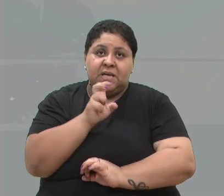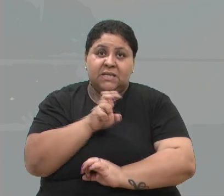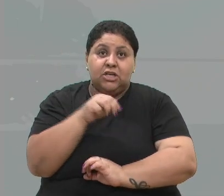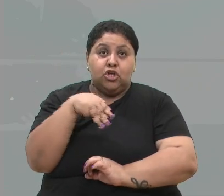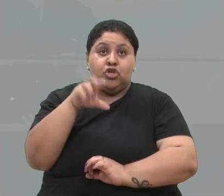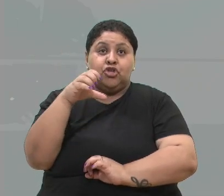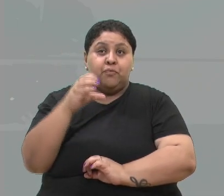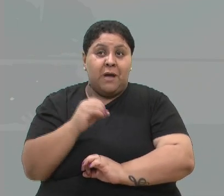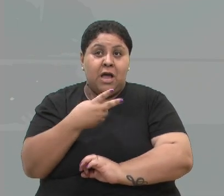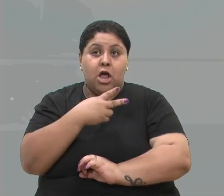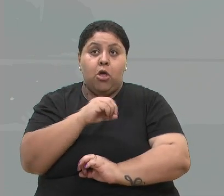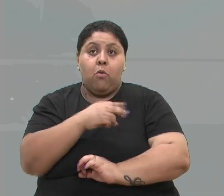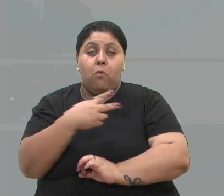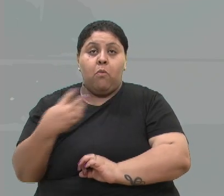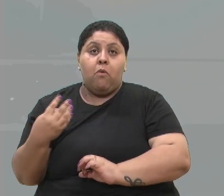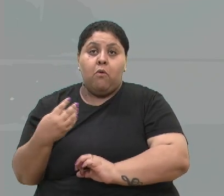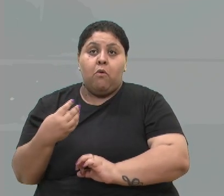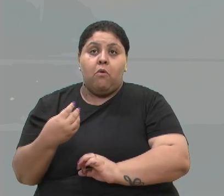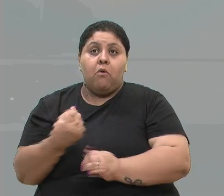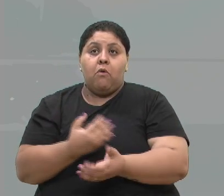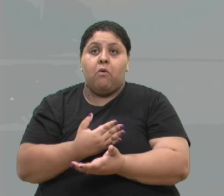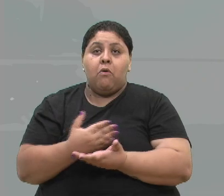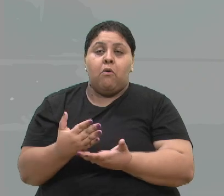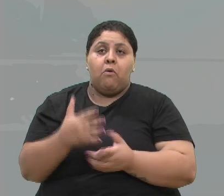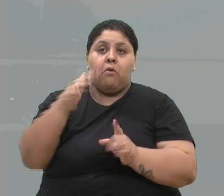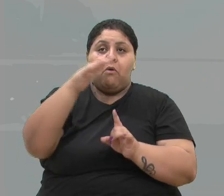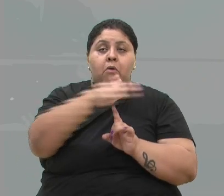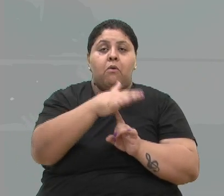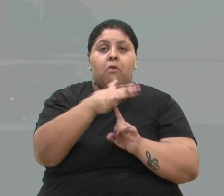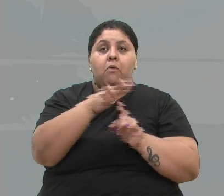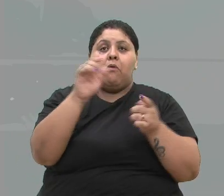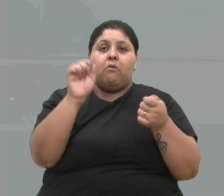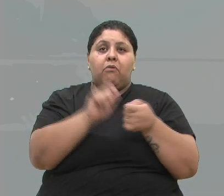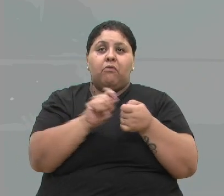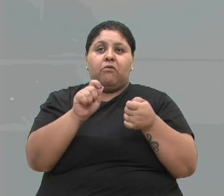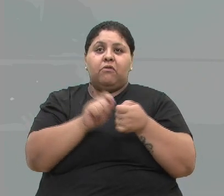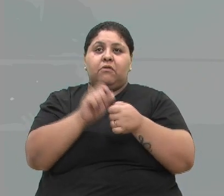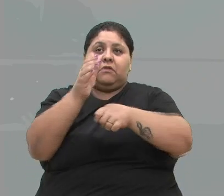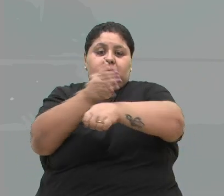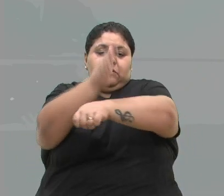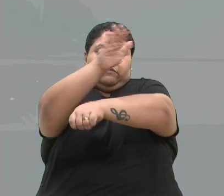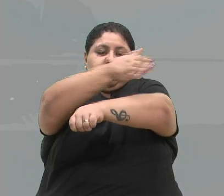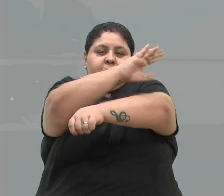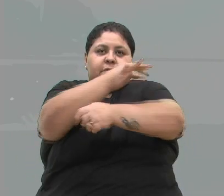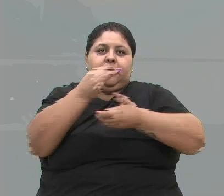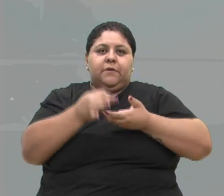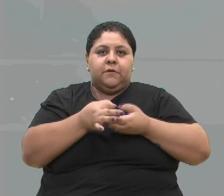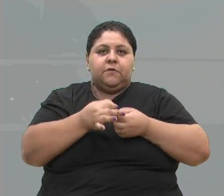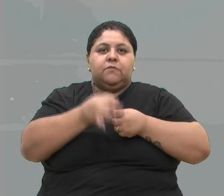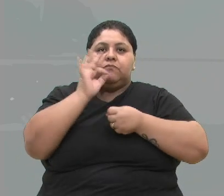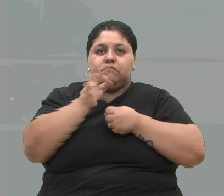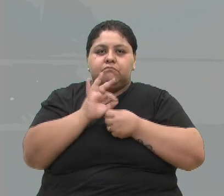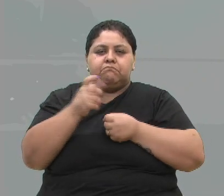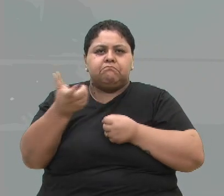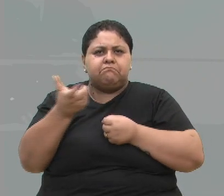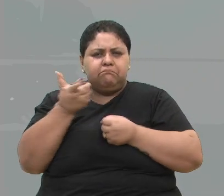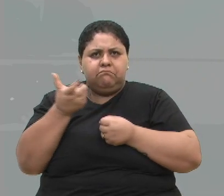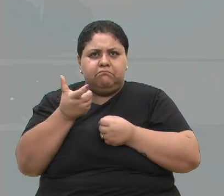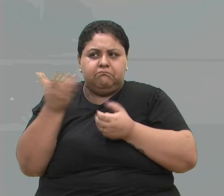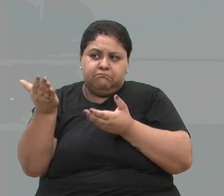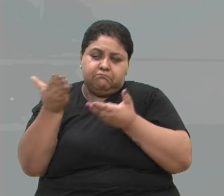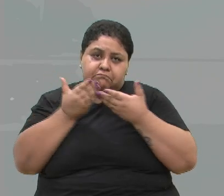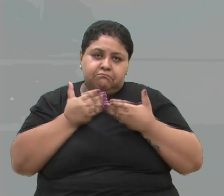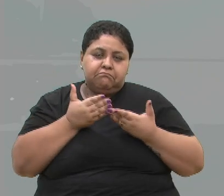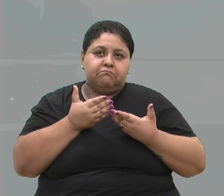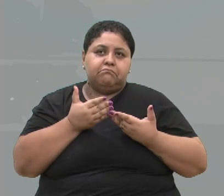5/5/2024, a edição da feira, ela vai fazer nos pavilhões da Festa da Uva. Eu quero deixar um